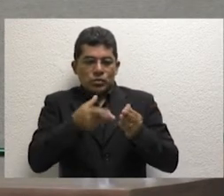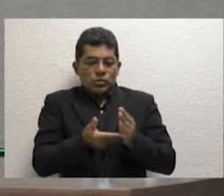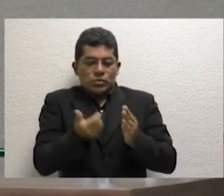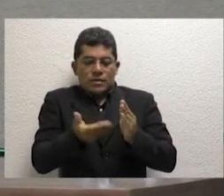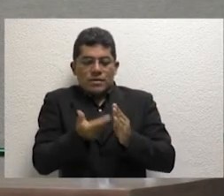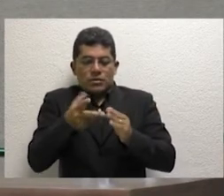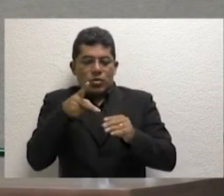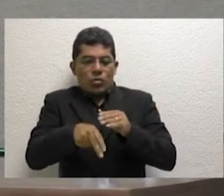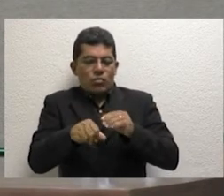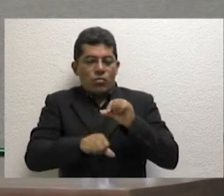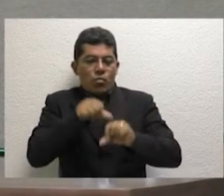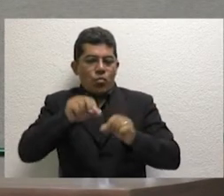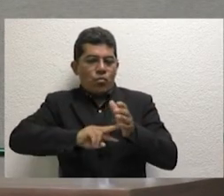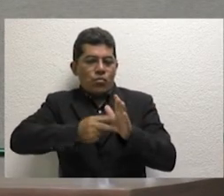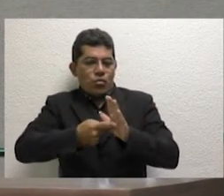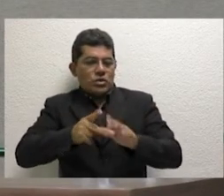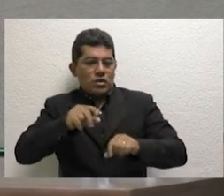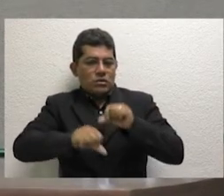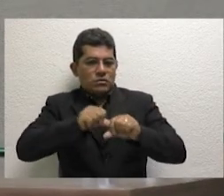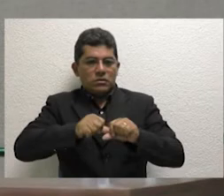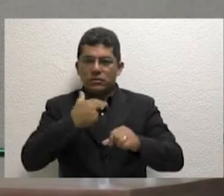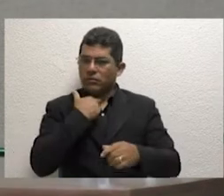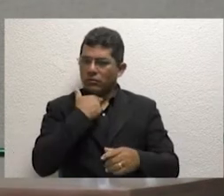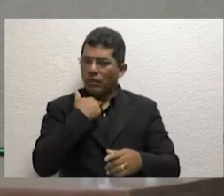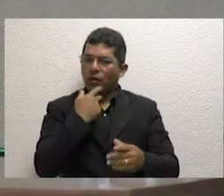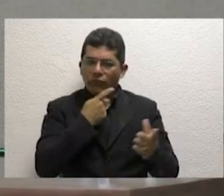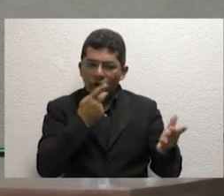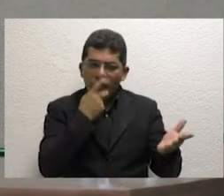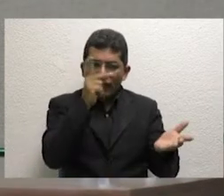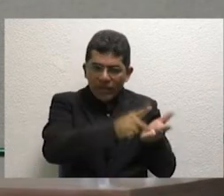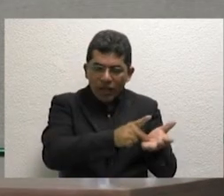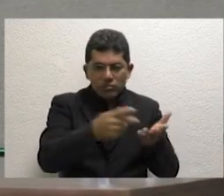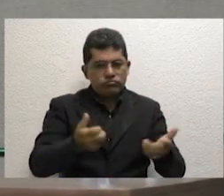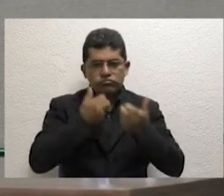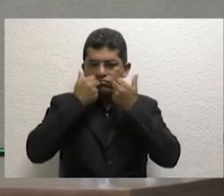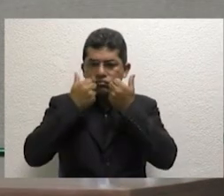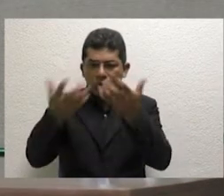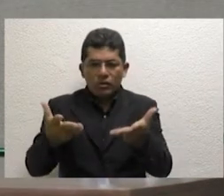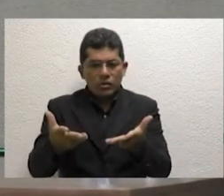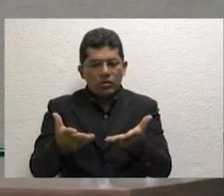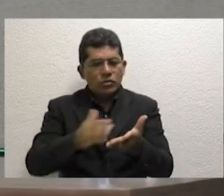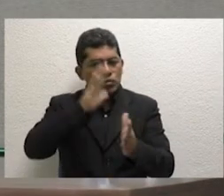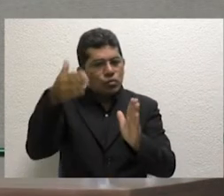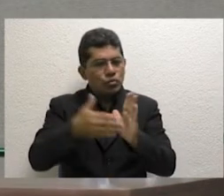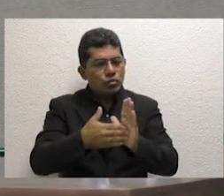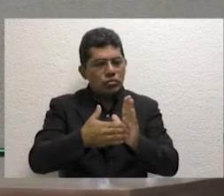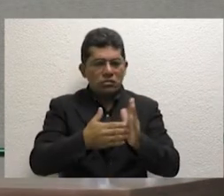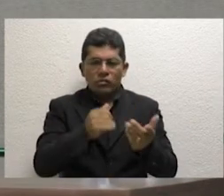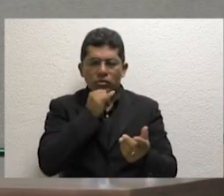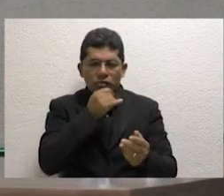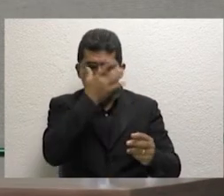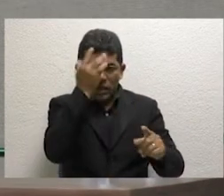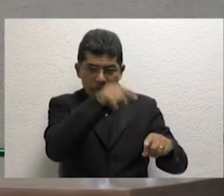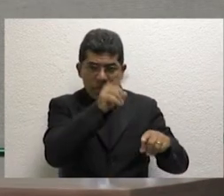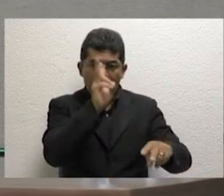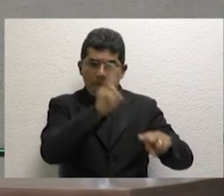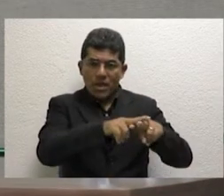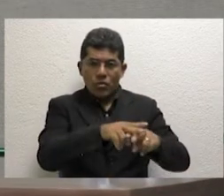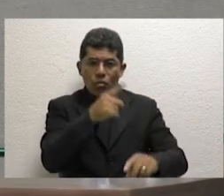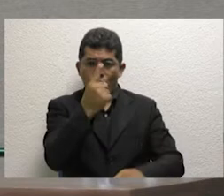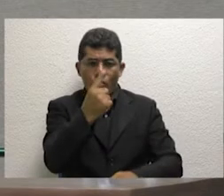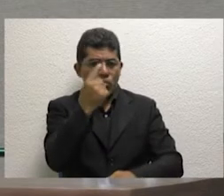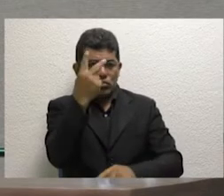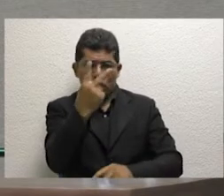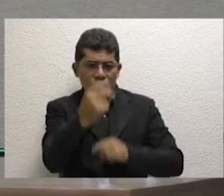ser nos moldes em que está, porque alguém preso há um ano, dois, ele vai